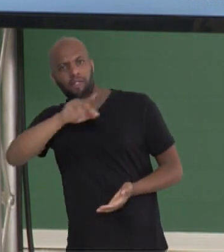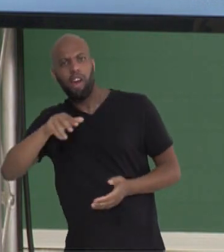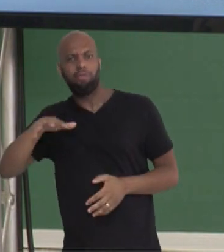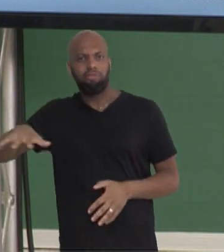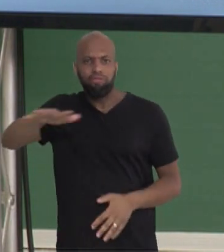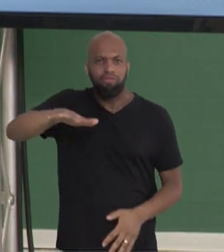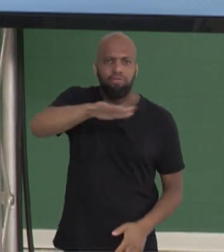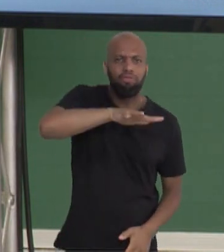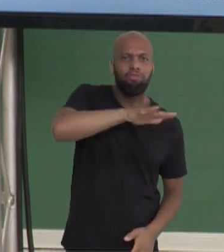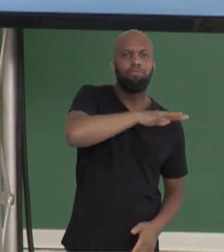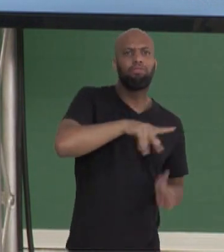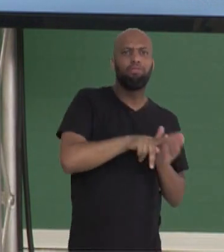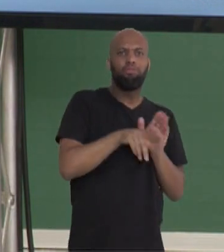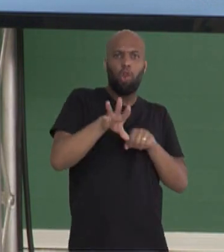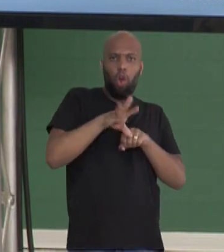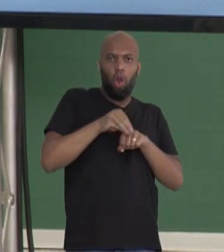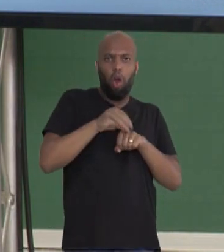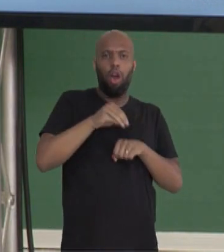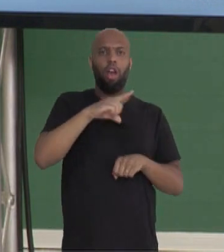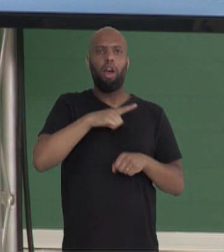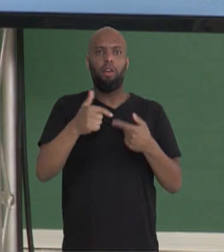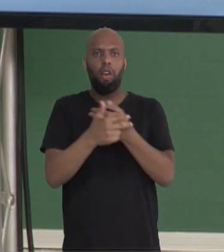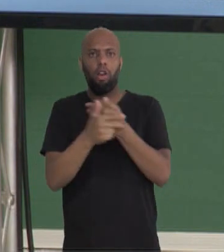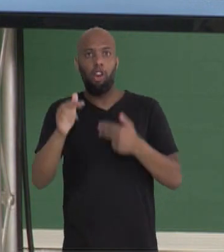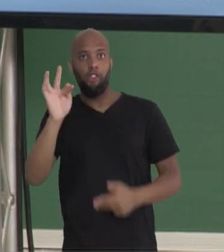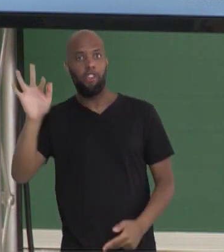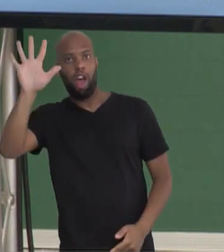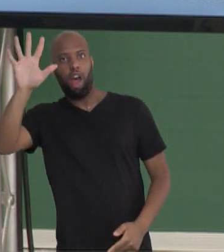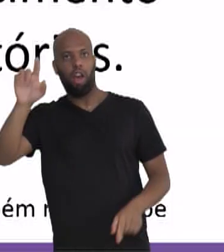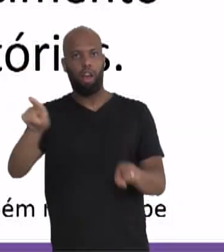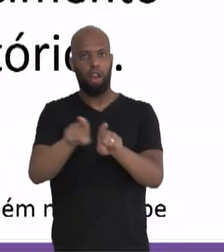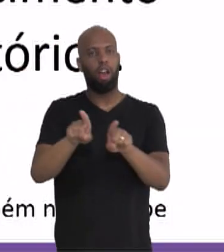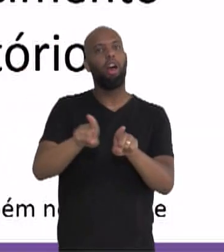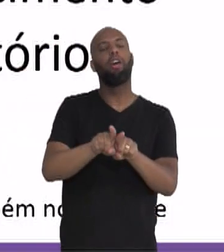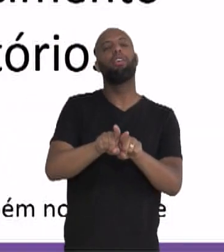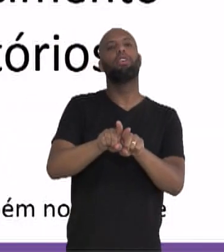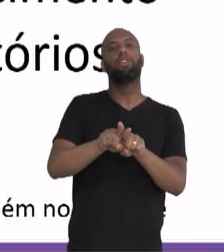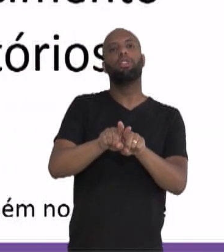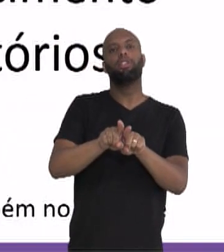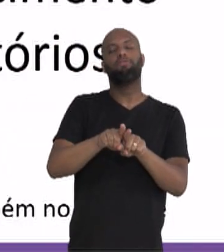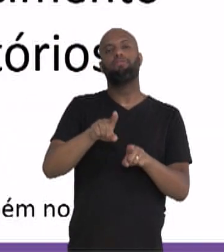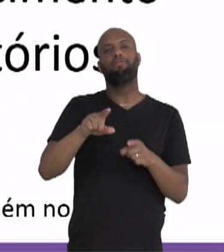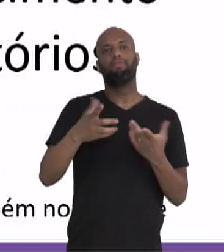utiliza ocorrem fenômenos que têm uma